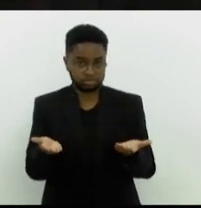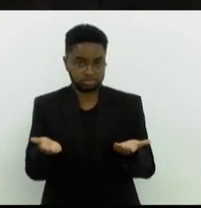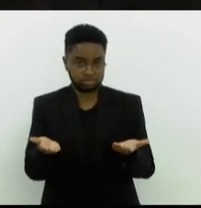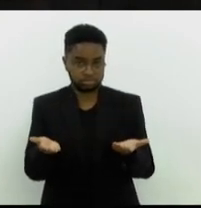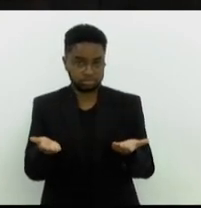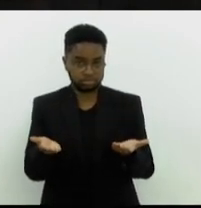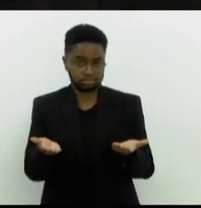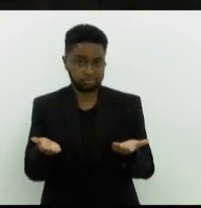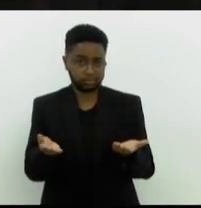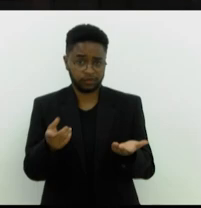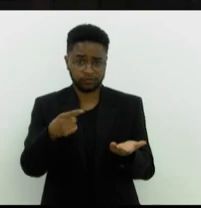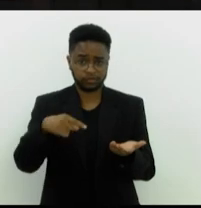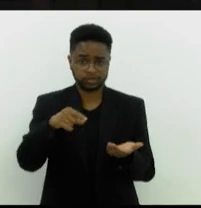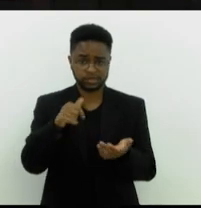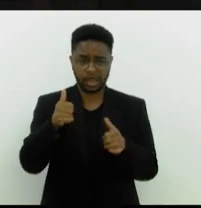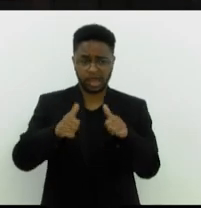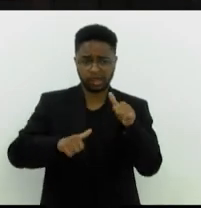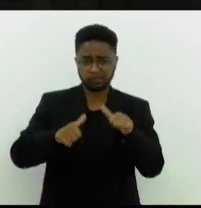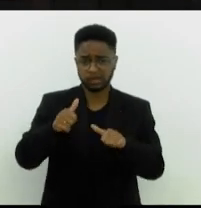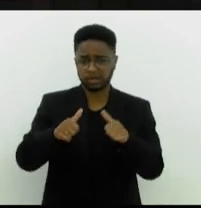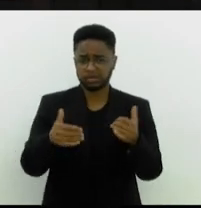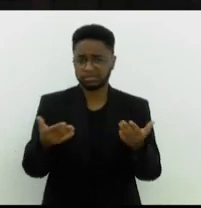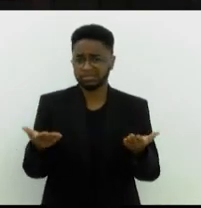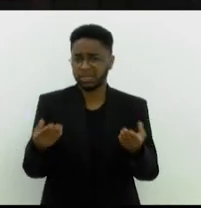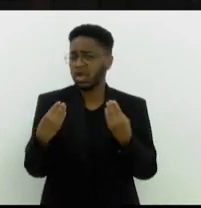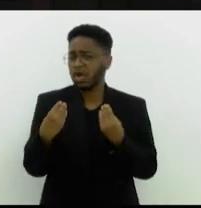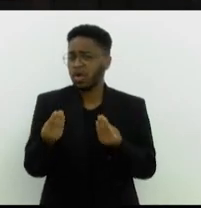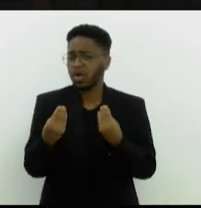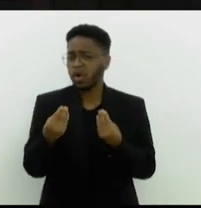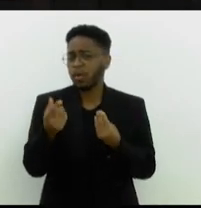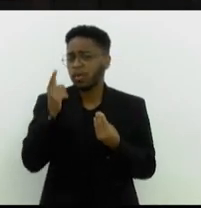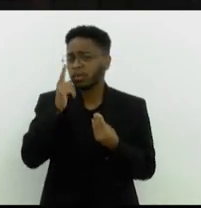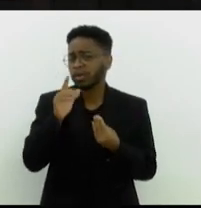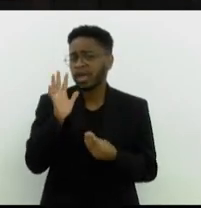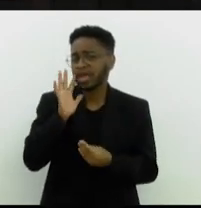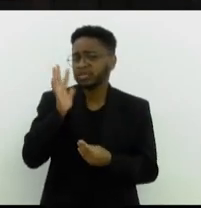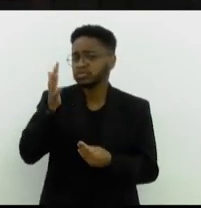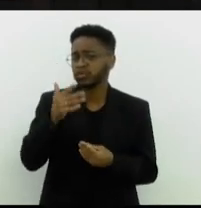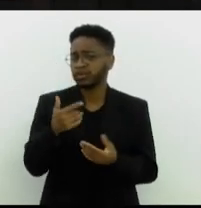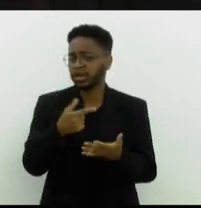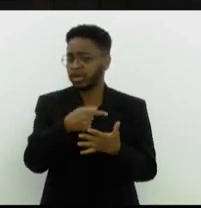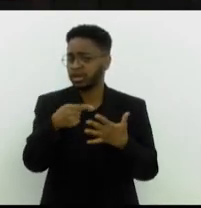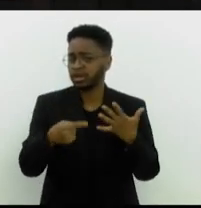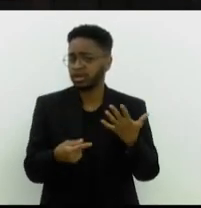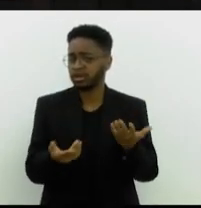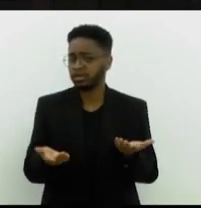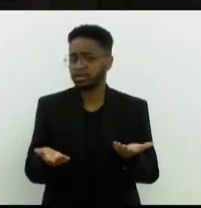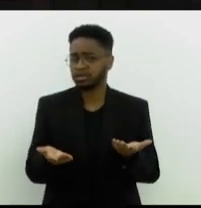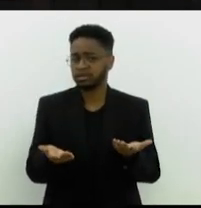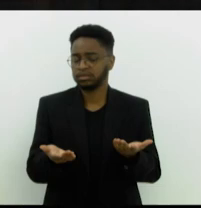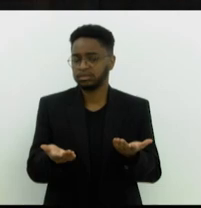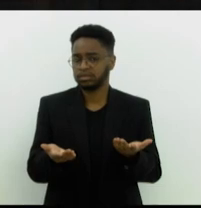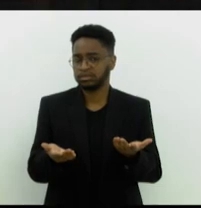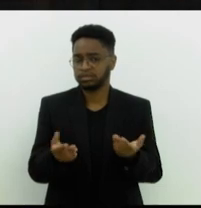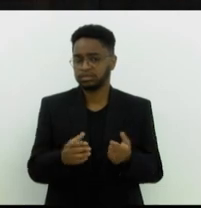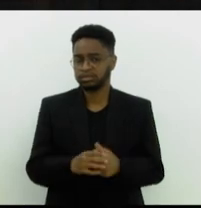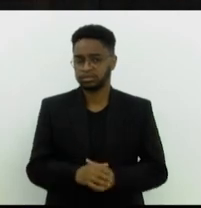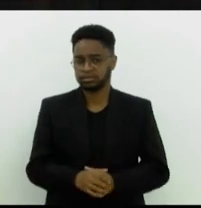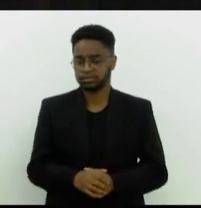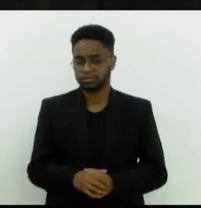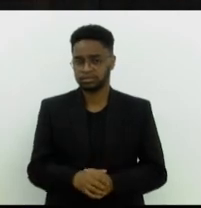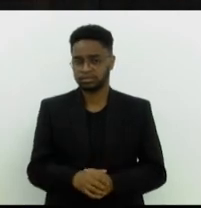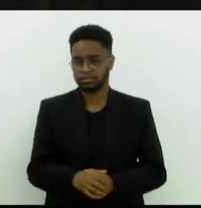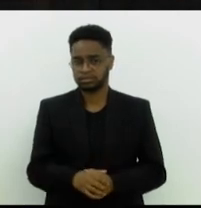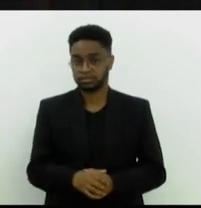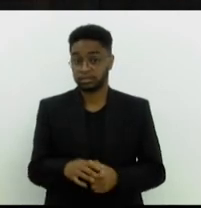Então, você fica analisando isso tudo, como é que a gente sai desse buraco que a gente está metido?